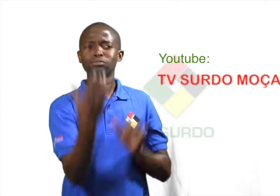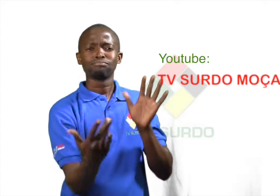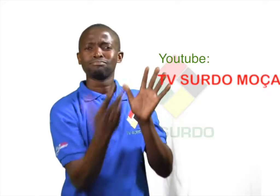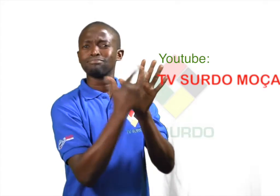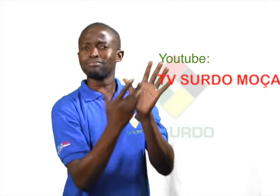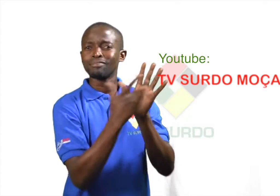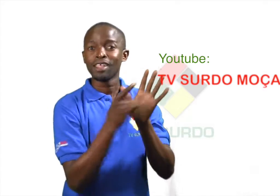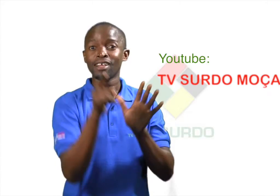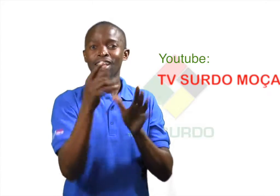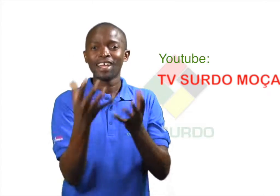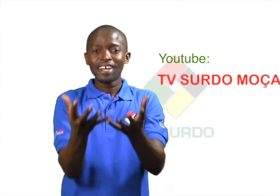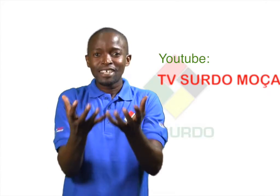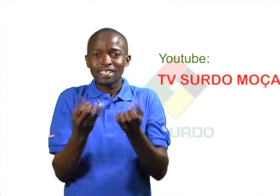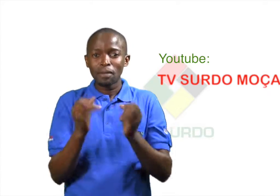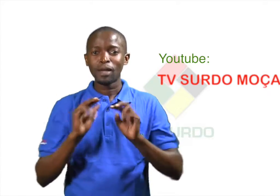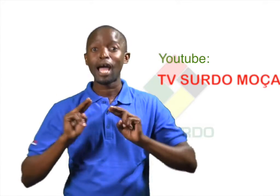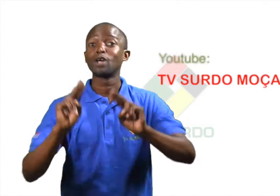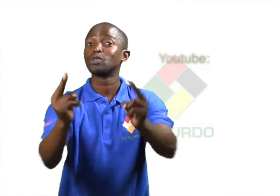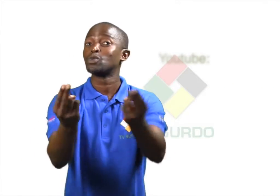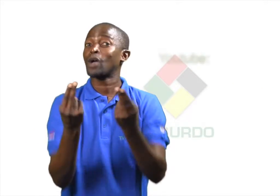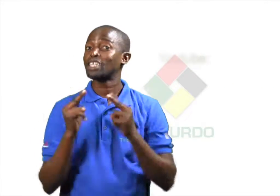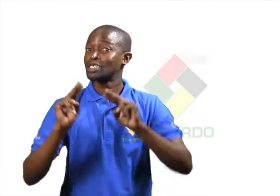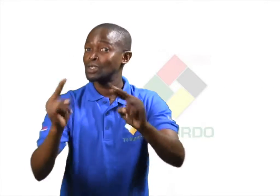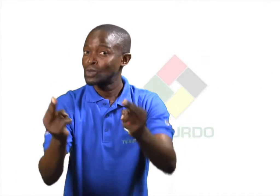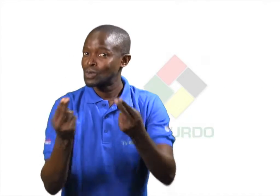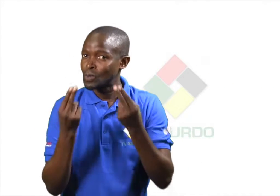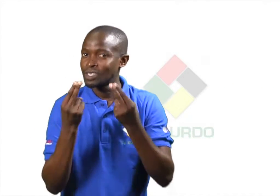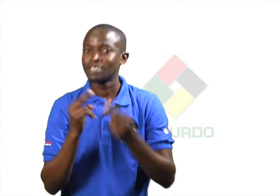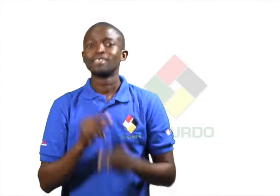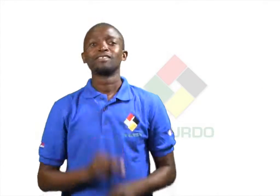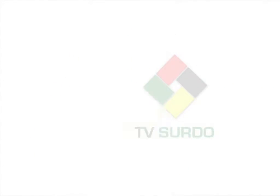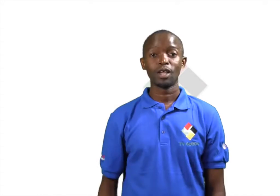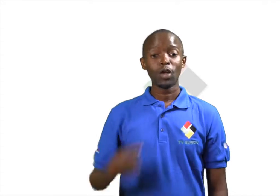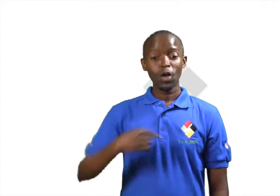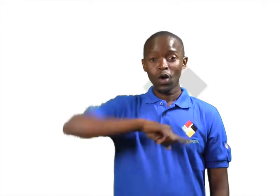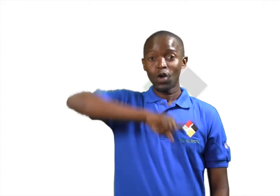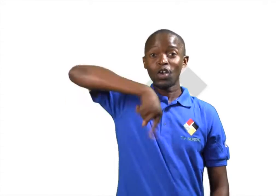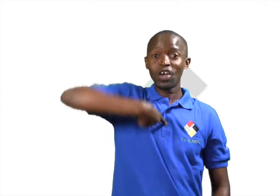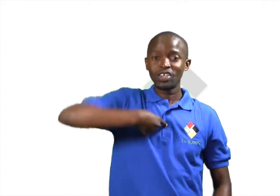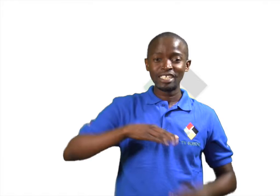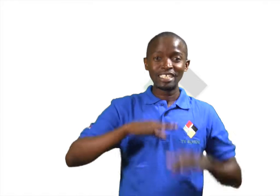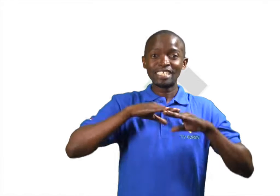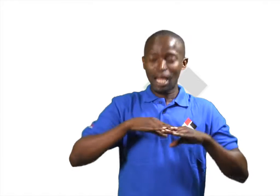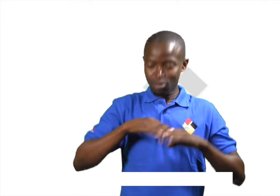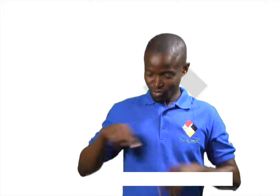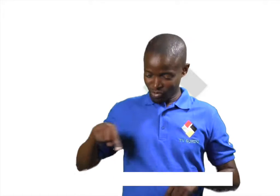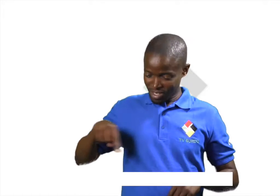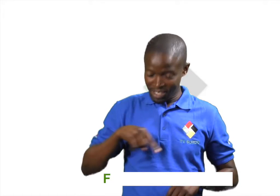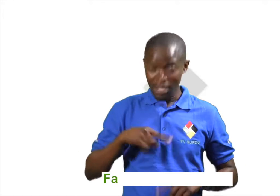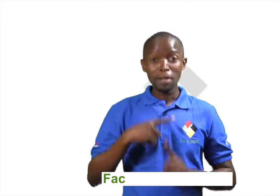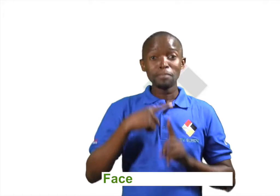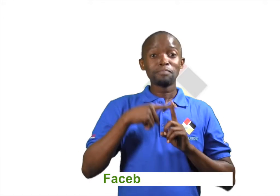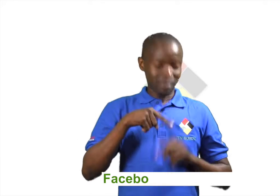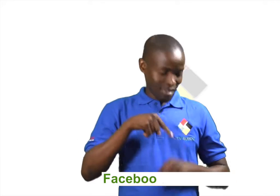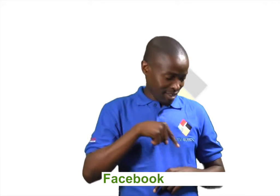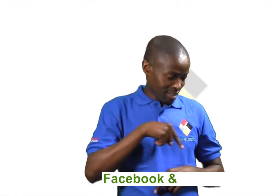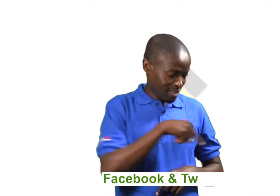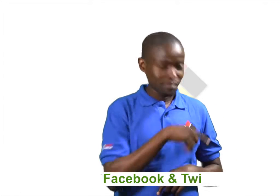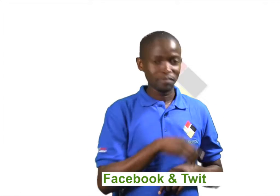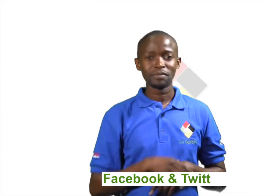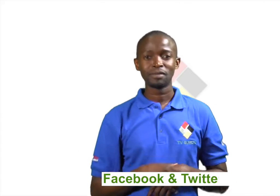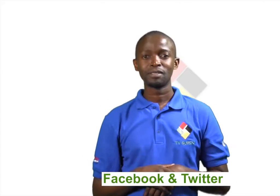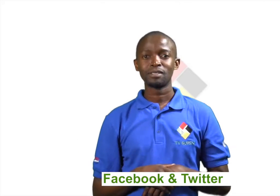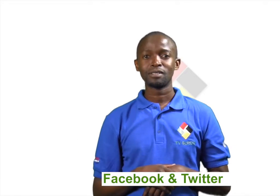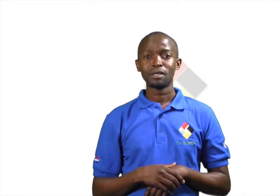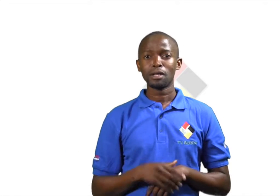página para receber atualizações constantes em primeira mão. Estamos também presentes no Facebook e